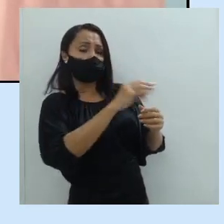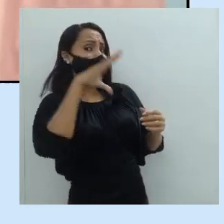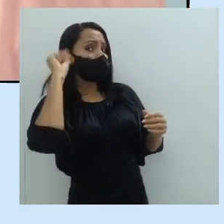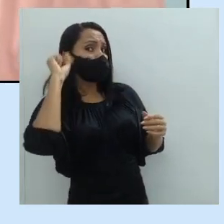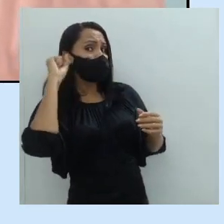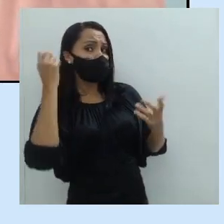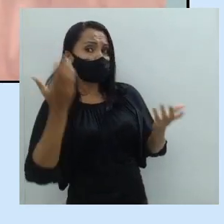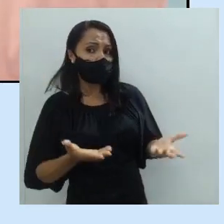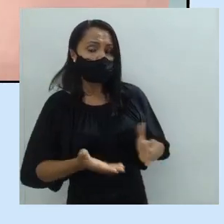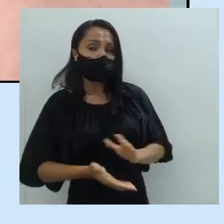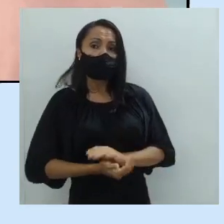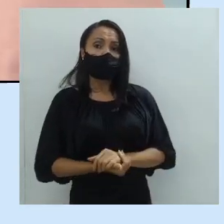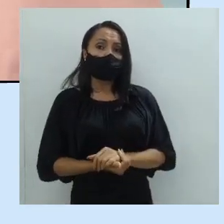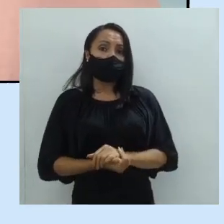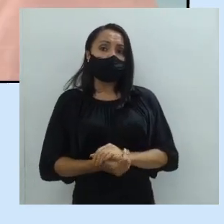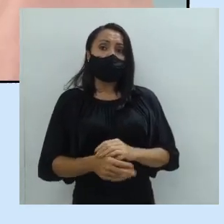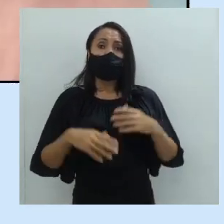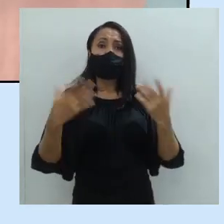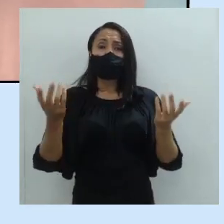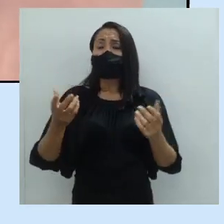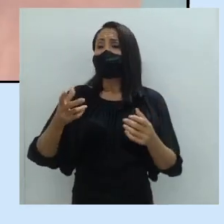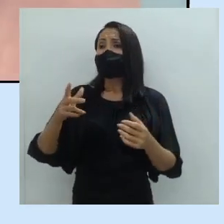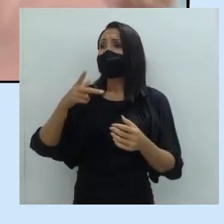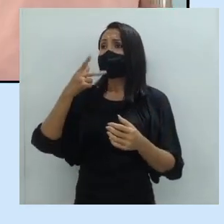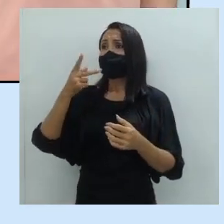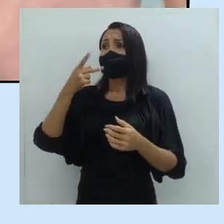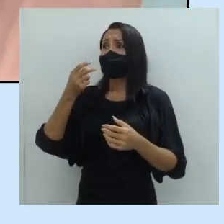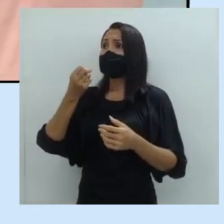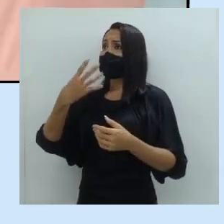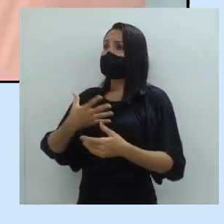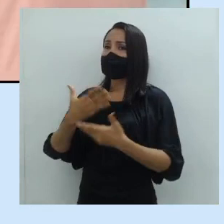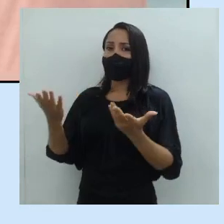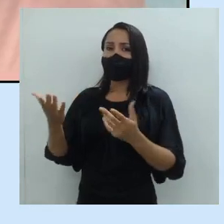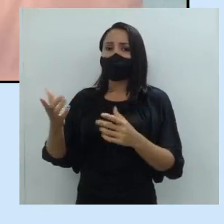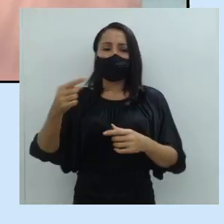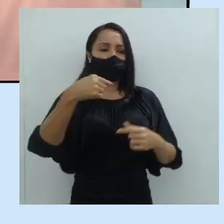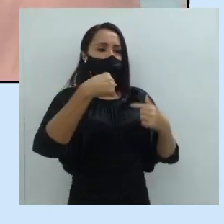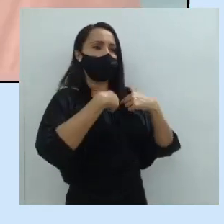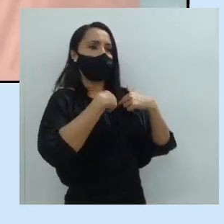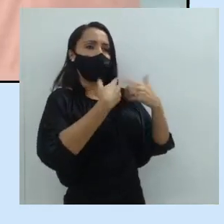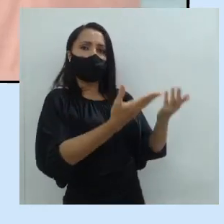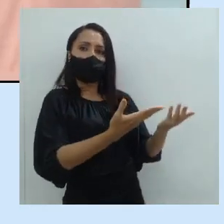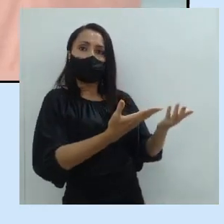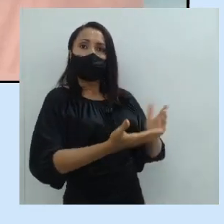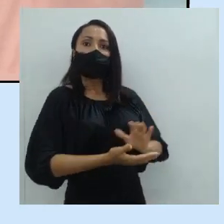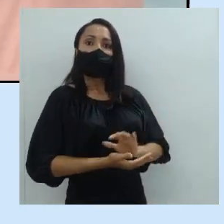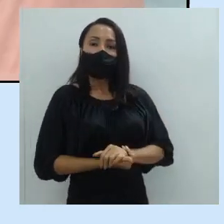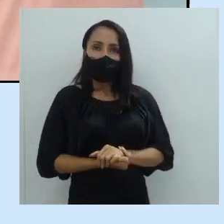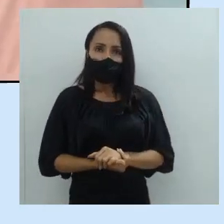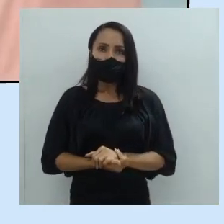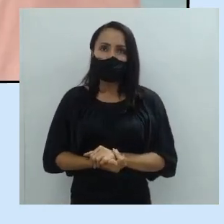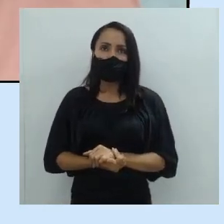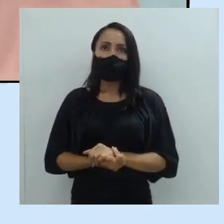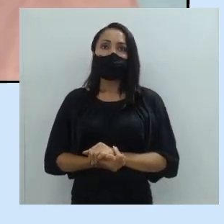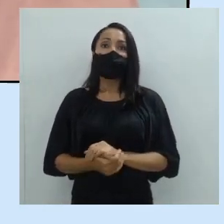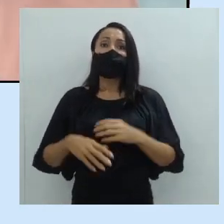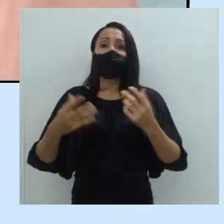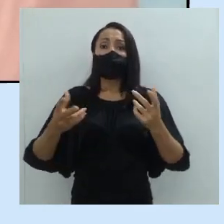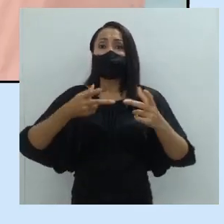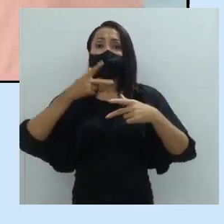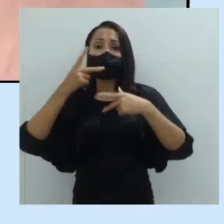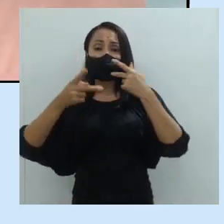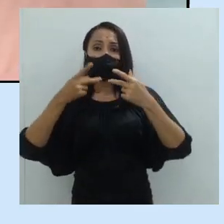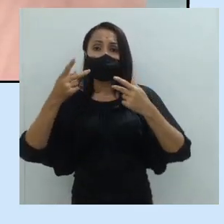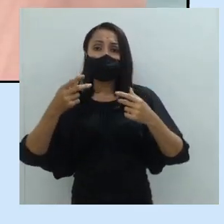vai dizer justamente, e quem que vai dizer o que é bom para elas? E H diz, eu. Ou seja, o H está dizendo